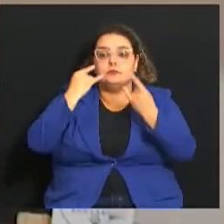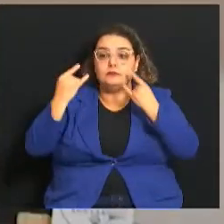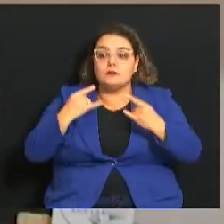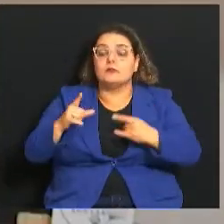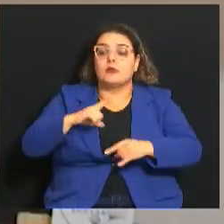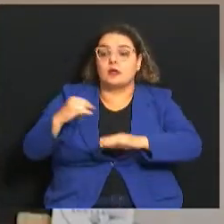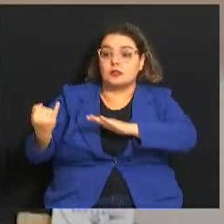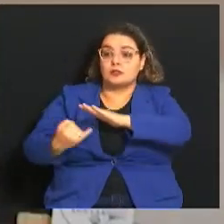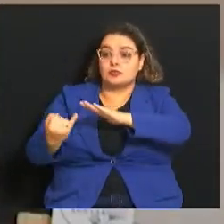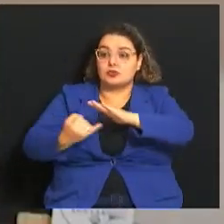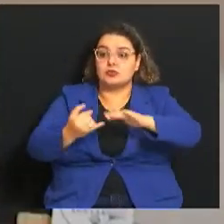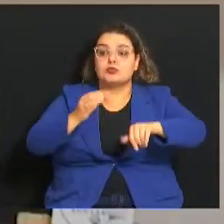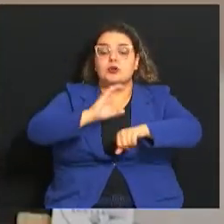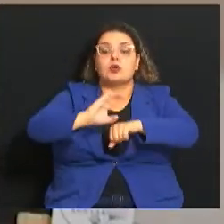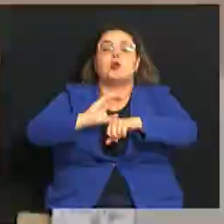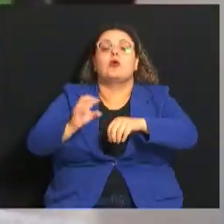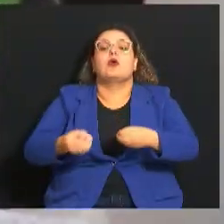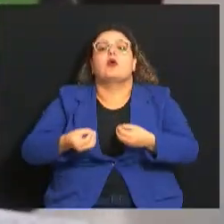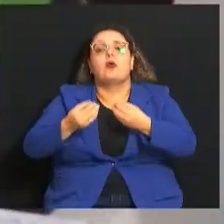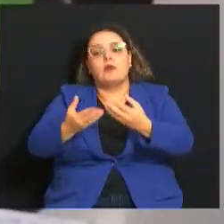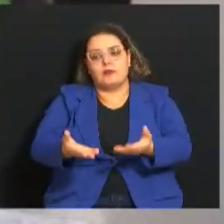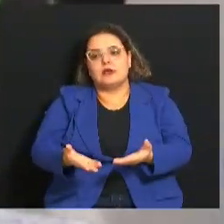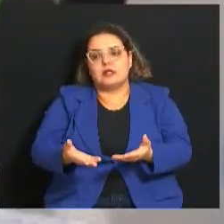têm cursos que oferecem, né,